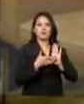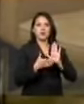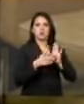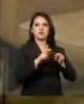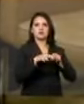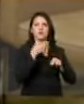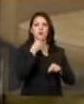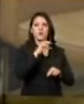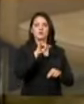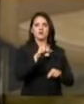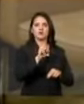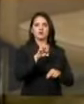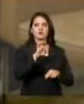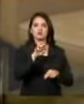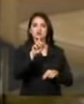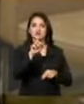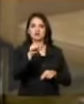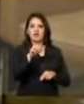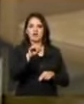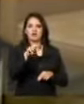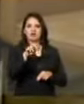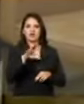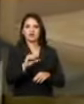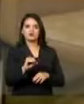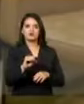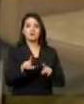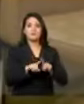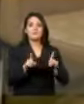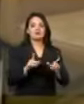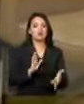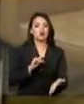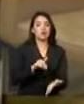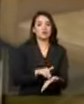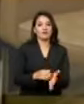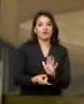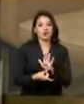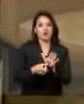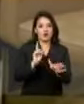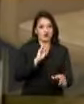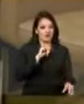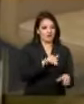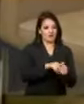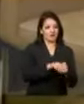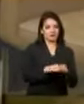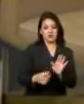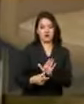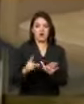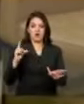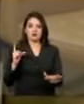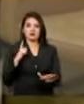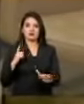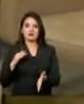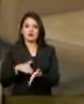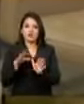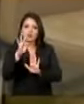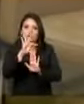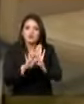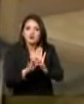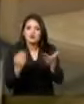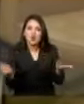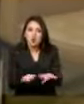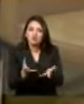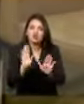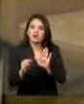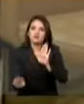José Inácio Ferreira e Sigmaringa Seixas, e, ao final, antes da votação do plenário, o texto que hoje está no artigo